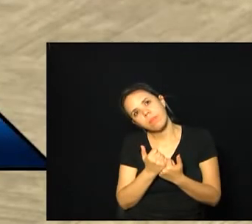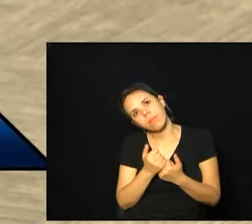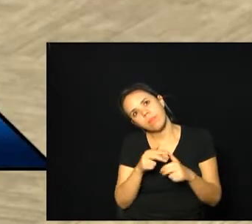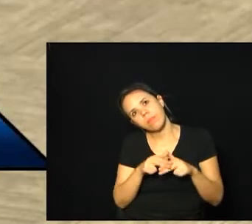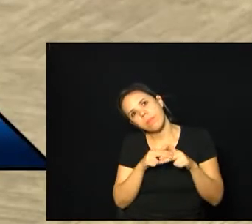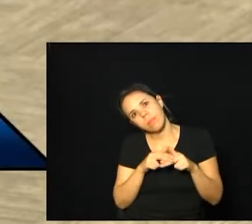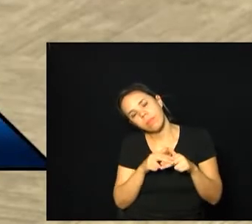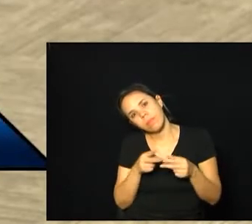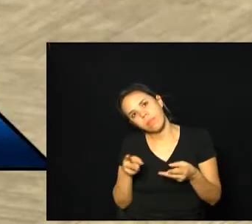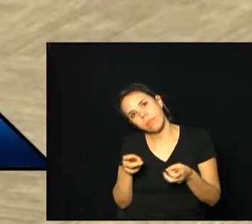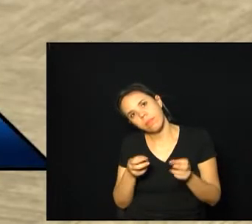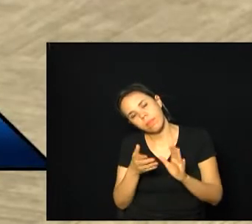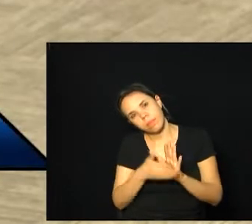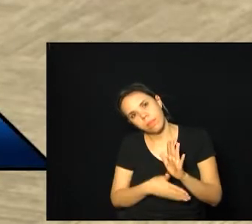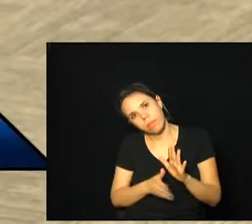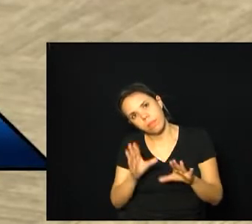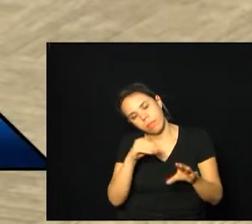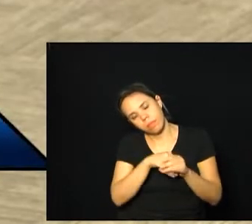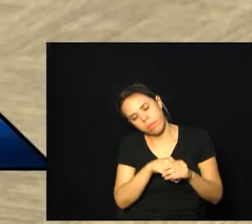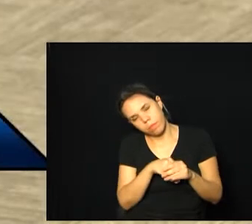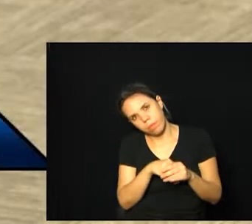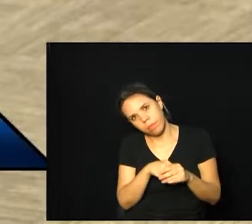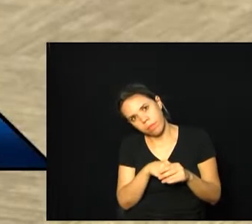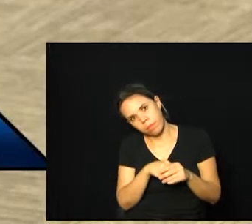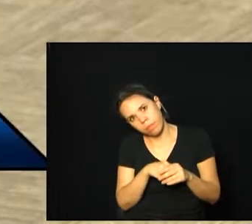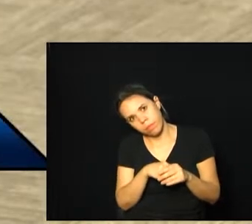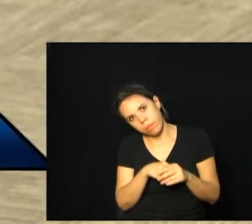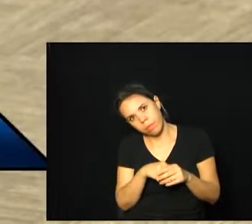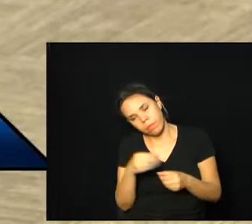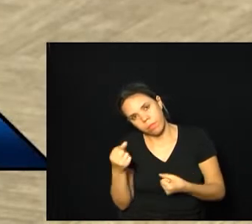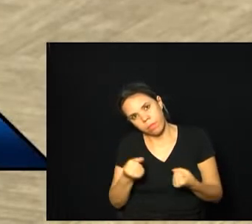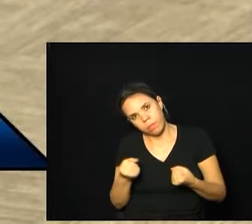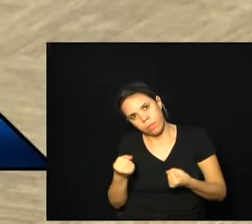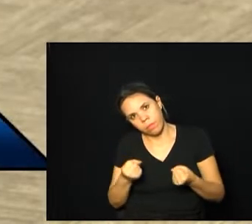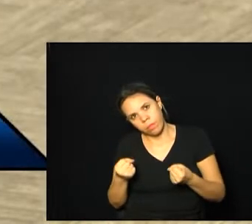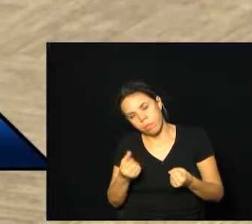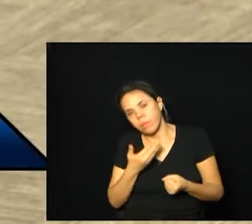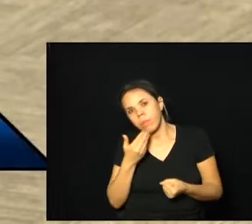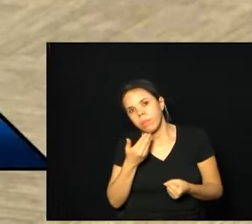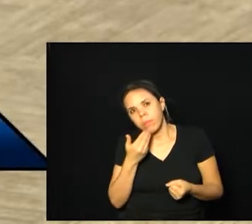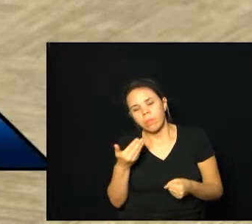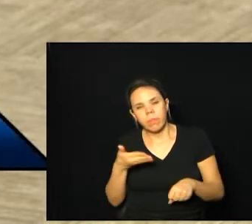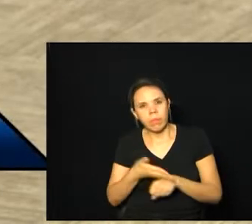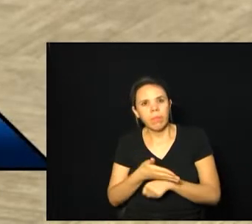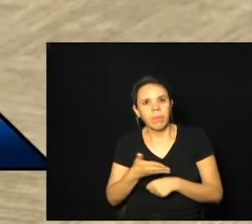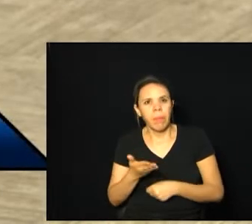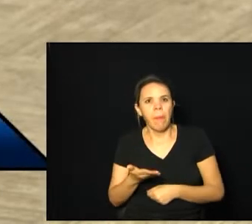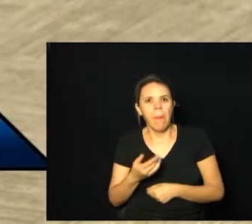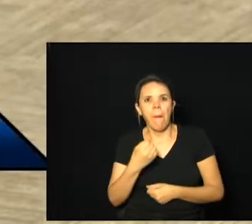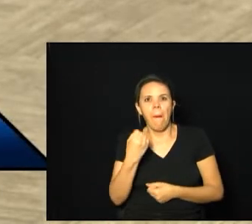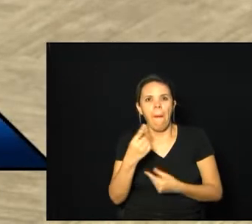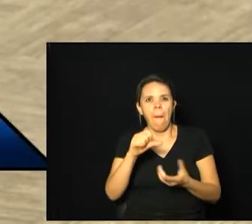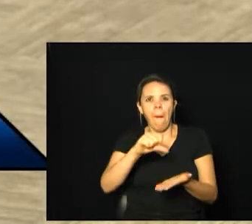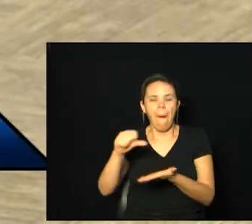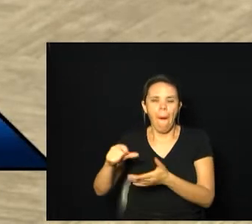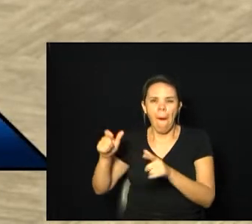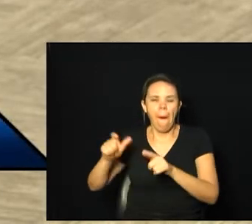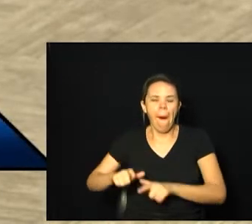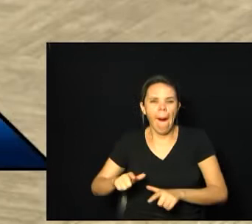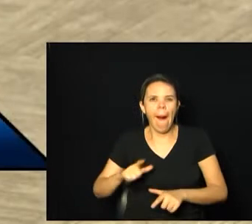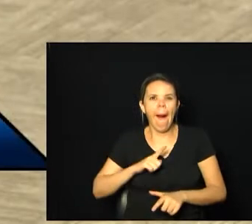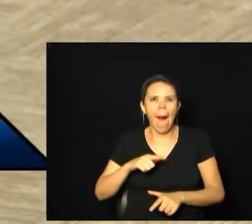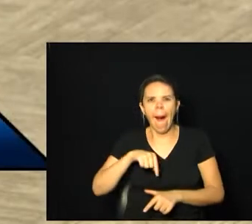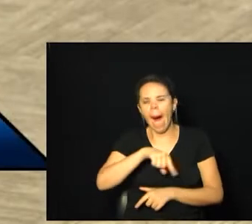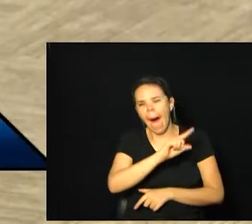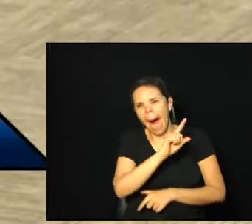uma identificação interna, dentro do veículo e de fácil manuseio. Para algumas regiões, alguns lugares que você estiver